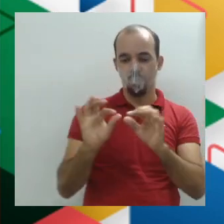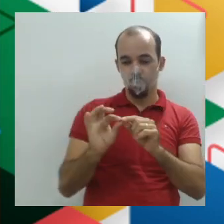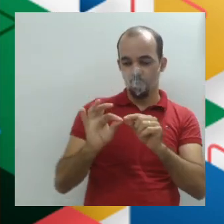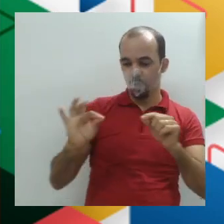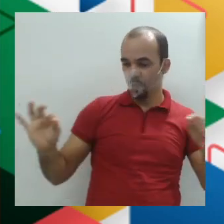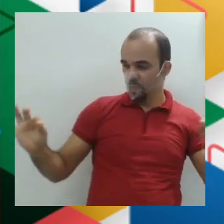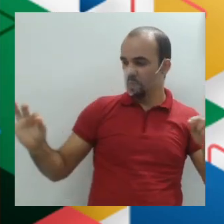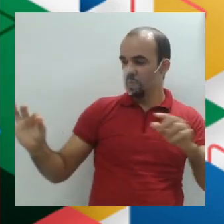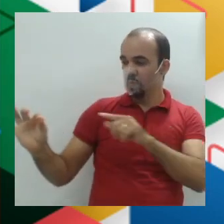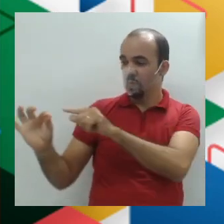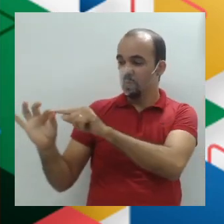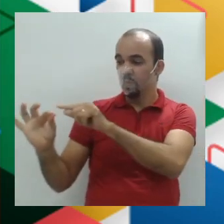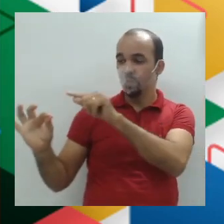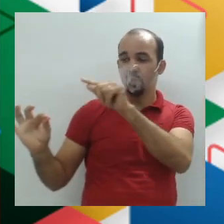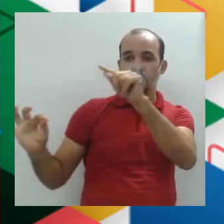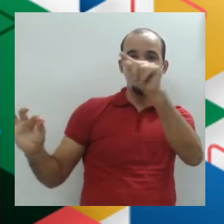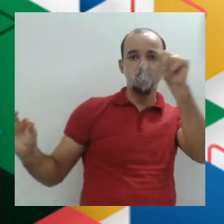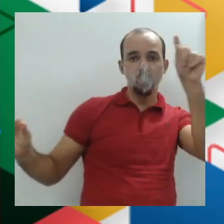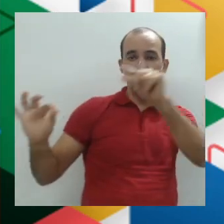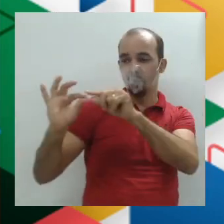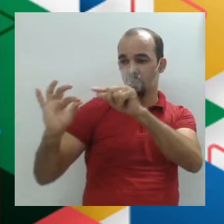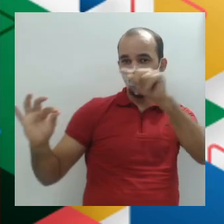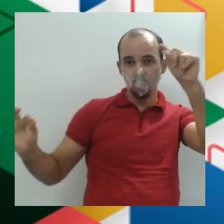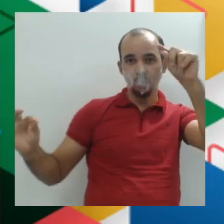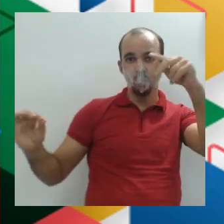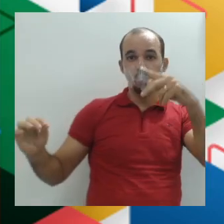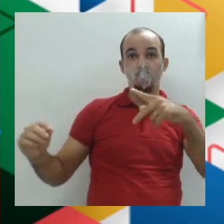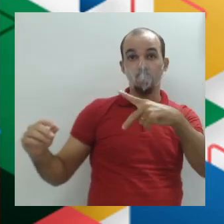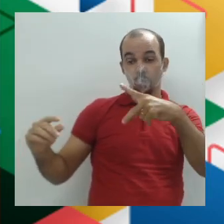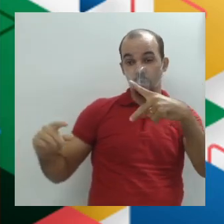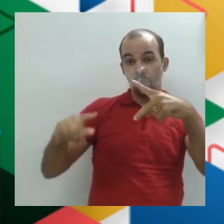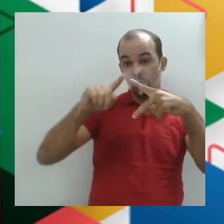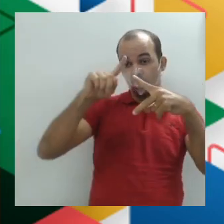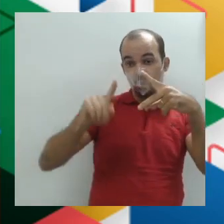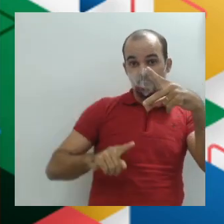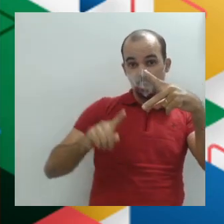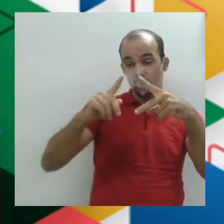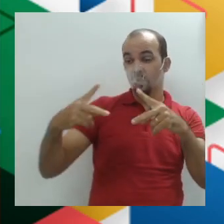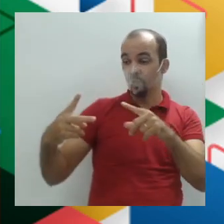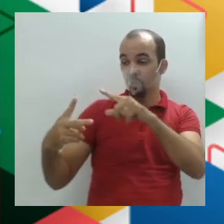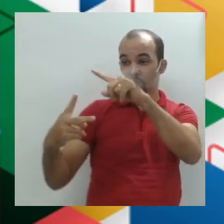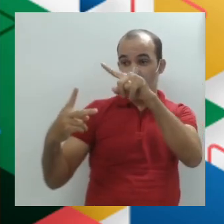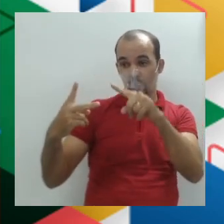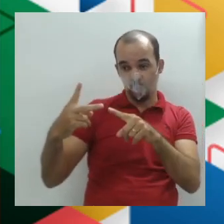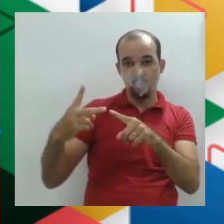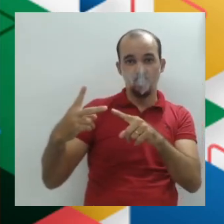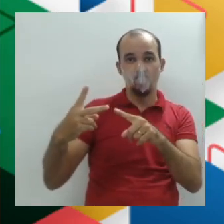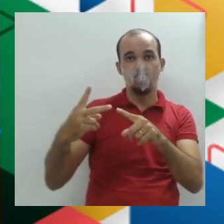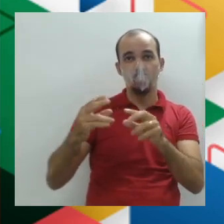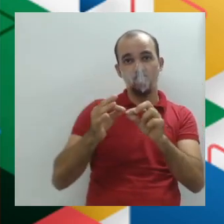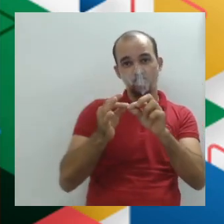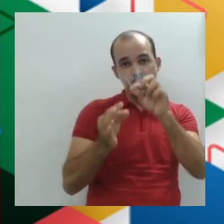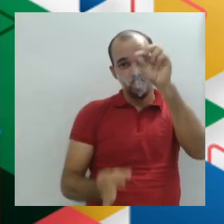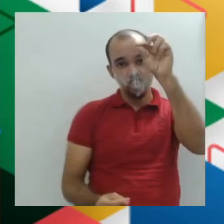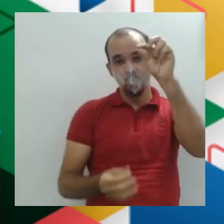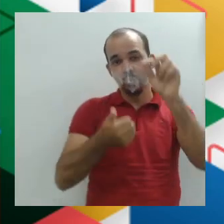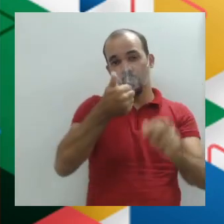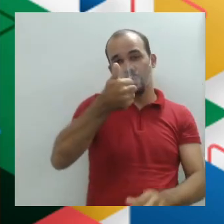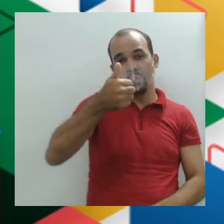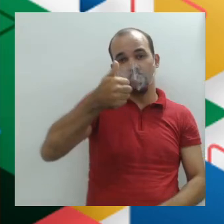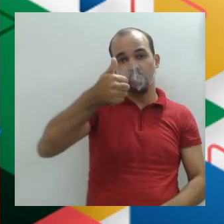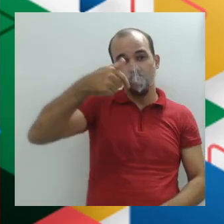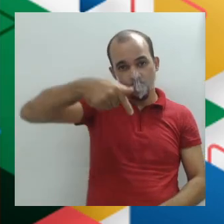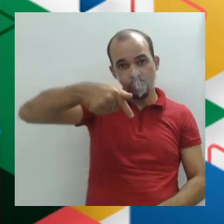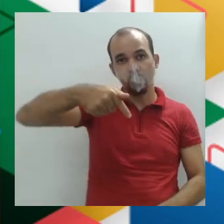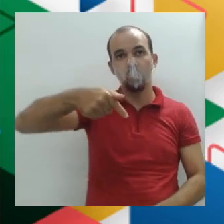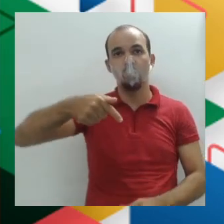de subida do avião em relação ao plano do terreno foi de 17 graus. A casa mede 15 metros